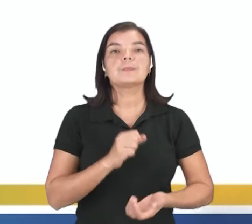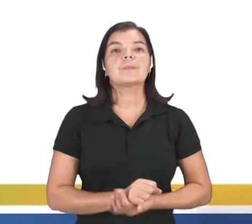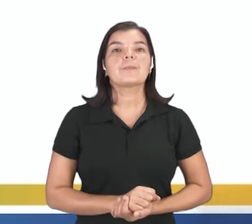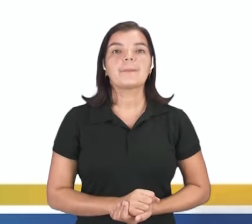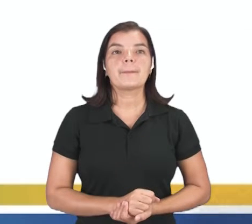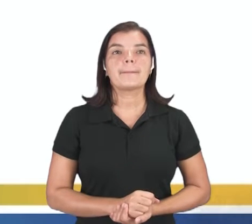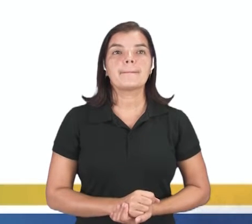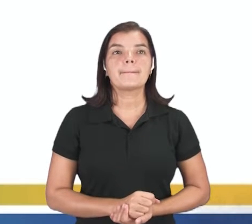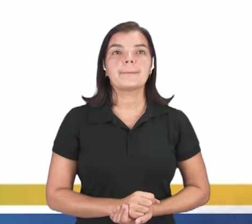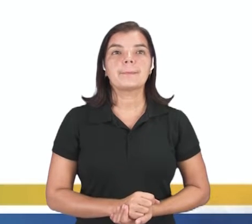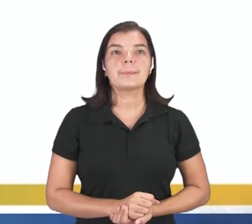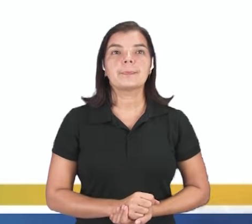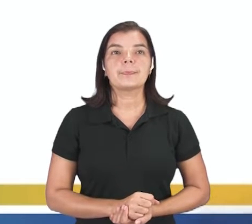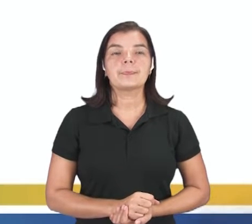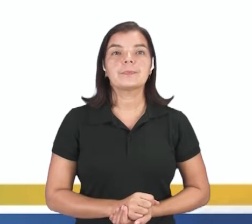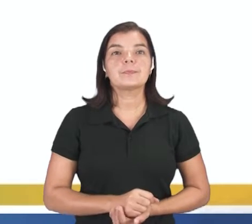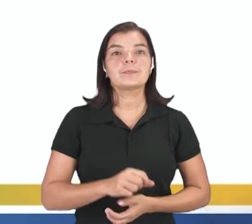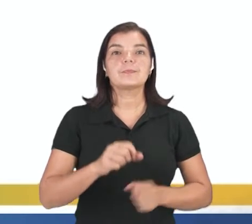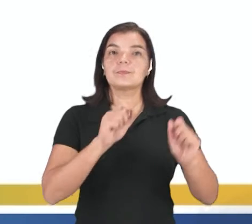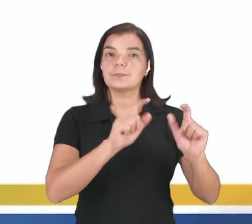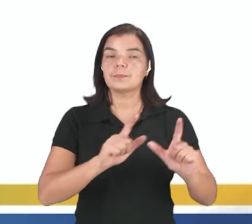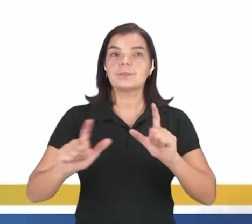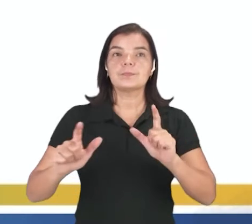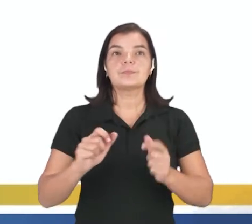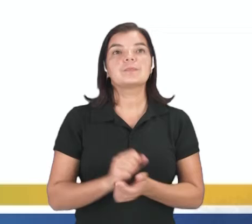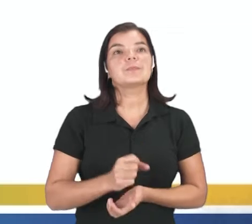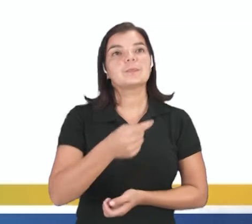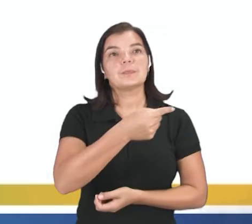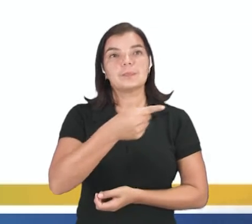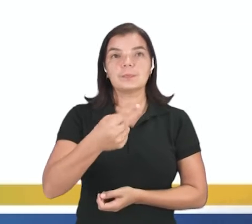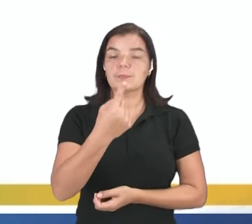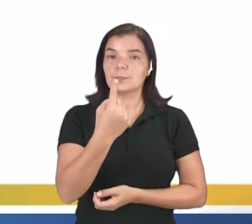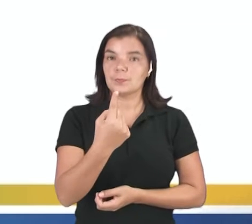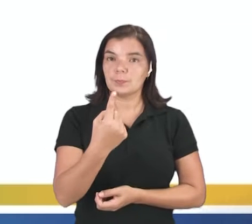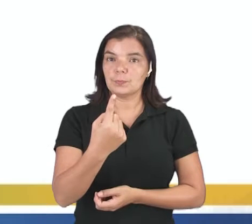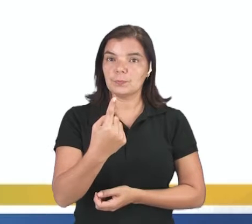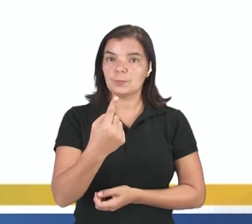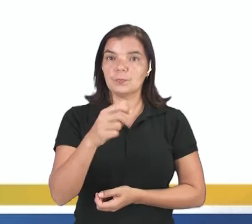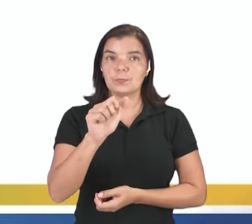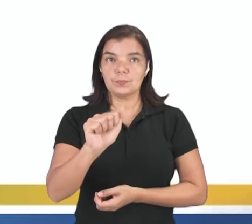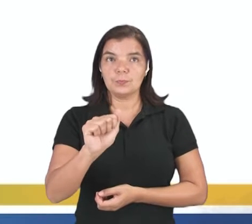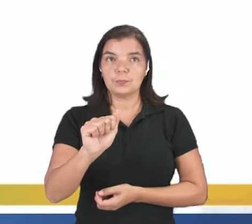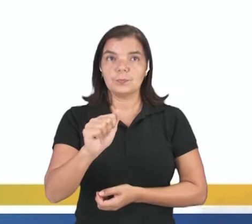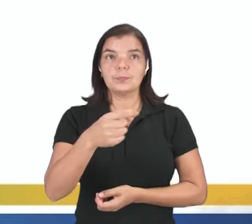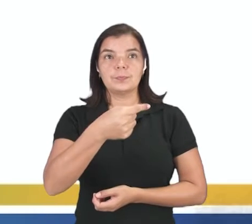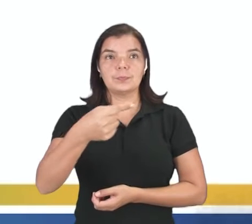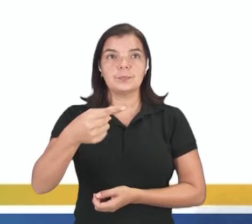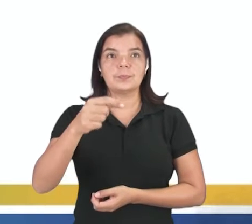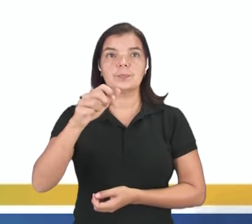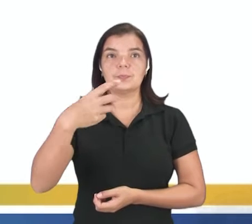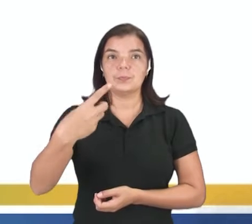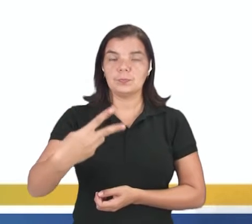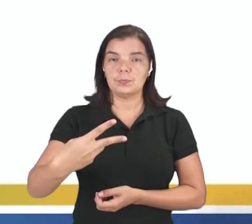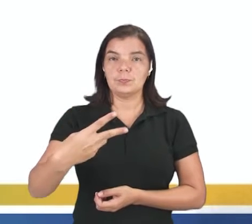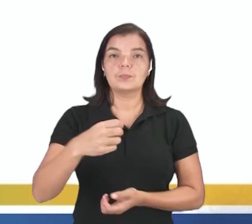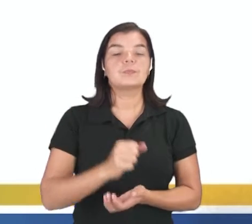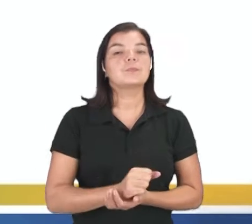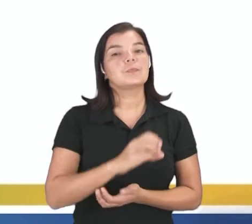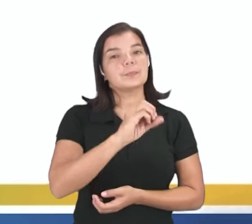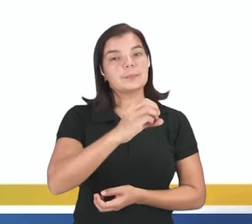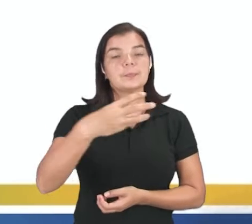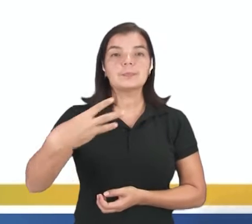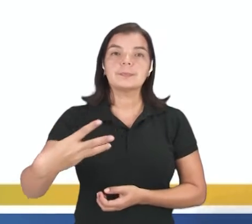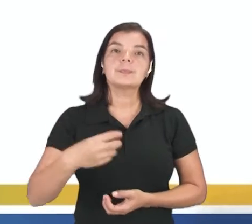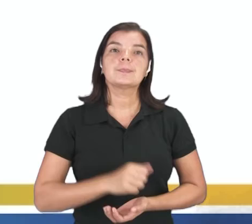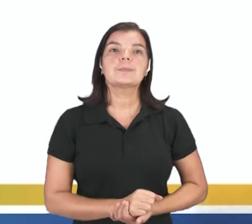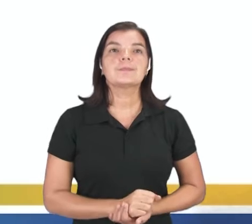aí no slide, tá? Menos 1 da matriz A, menos 2, 0 e